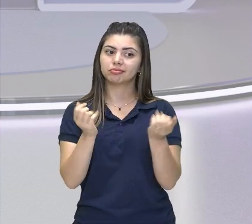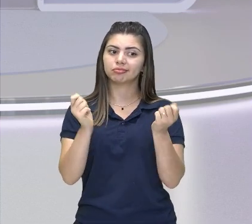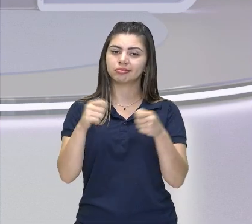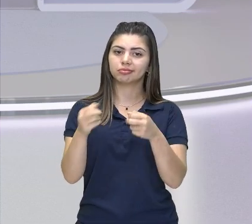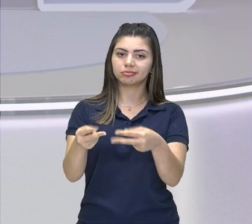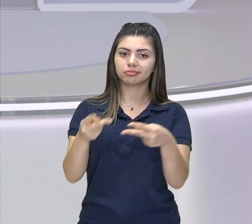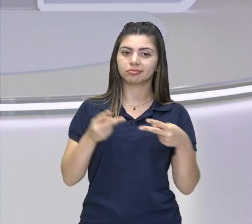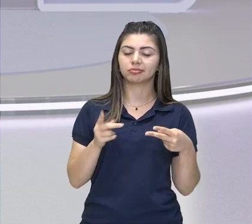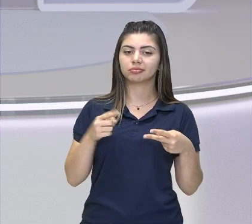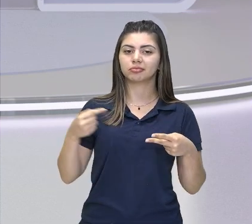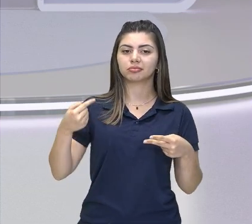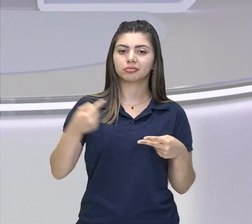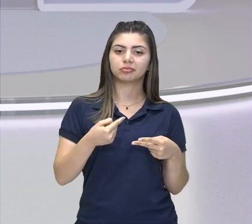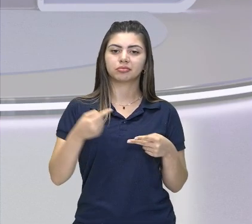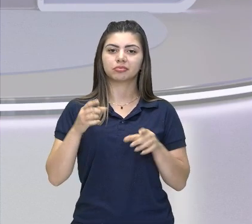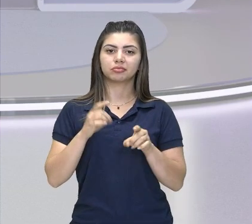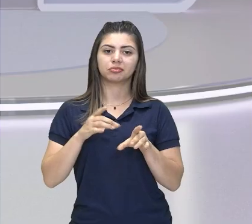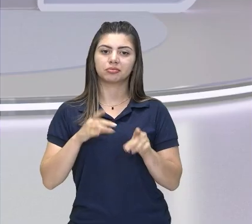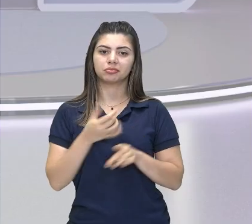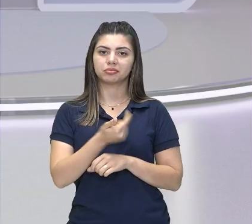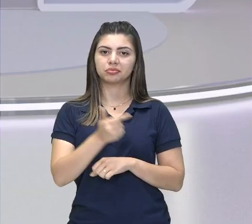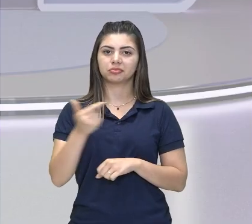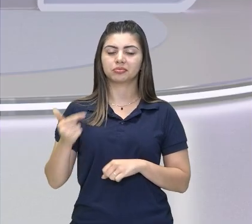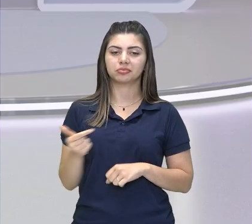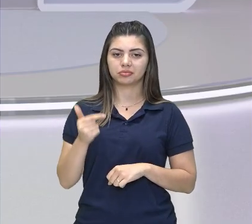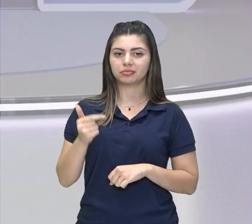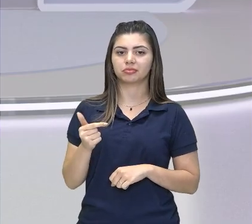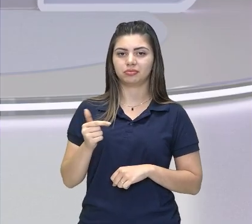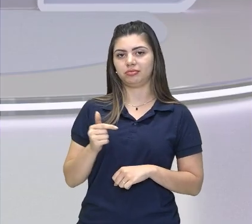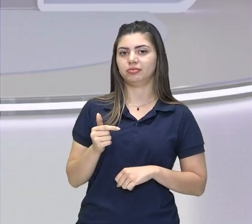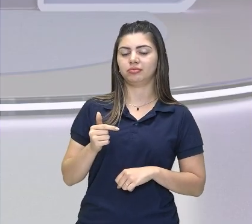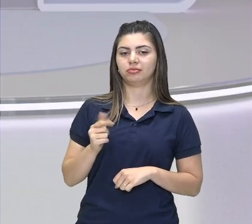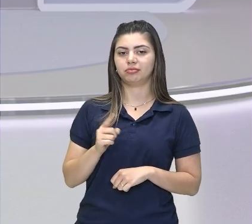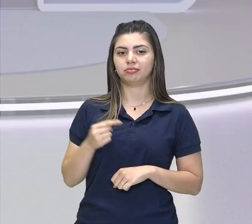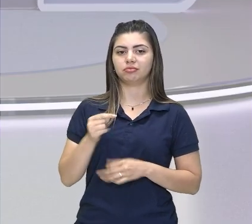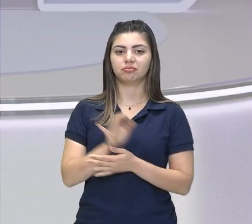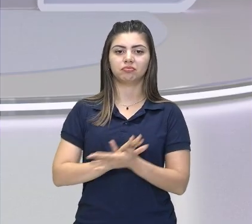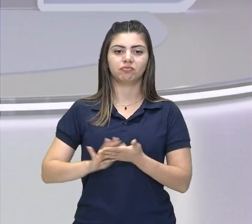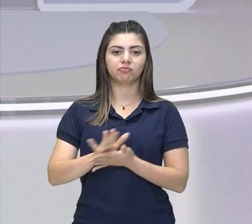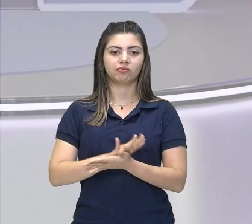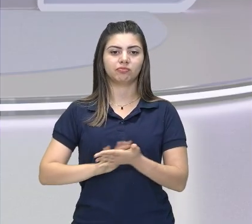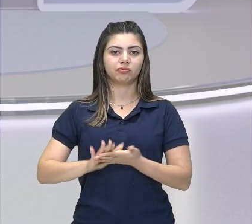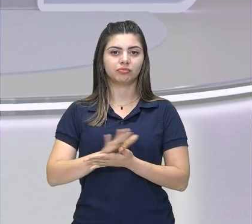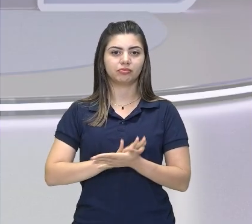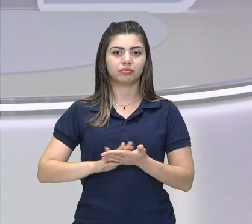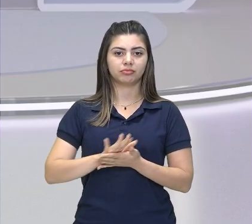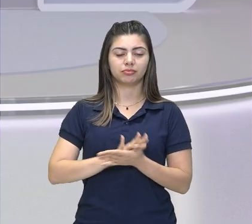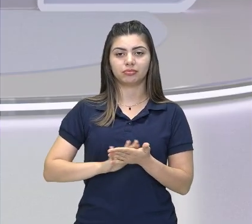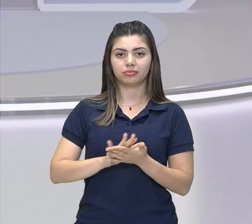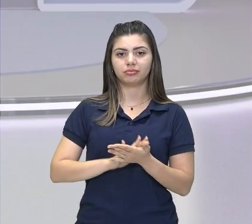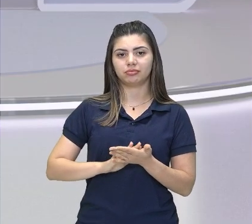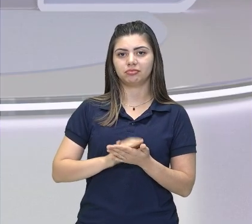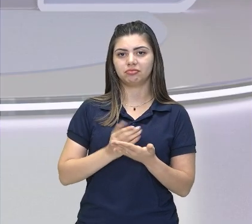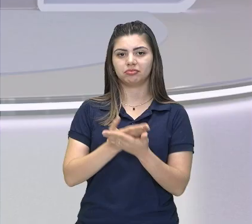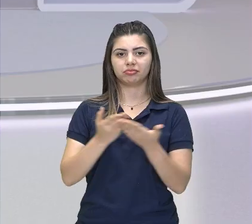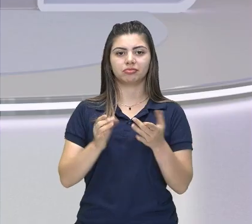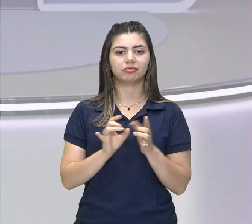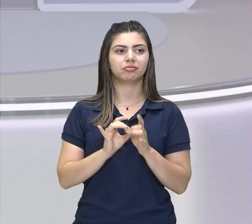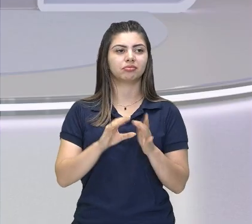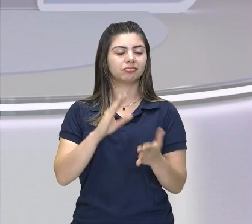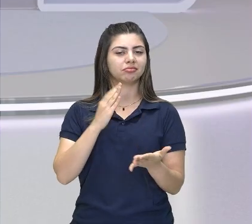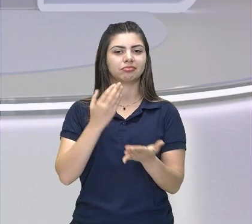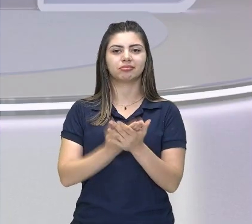nós estamos livres de doutrinas, de dogmas, nós não temos doutrina, nós não temos dogmas, aqui você é livre para